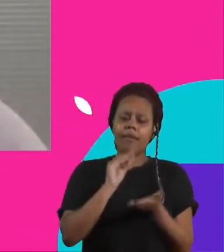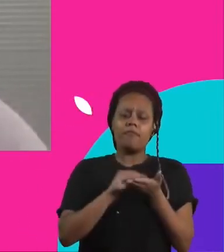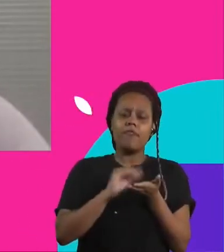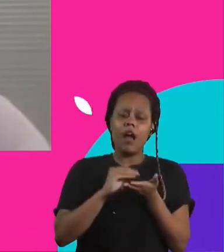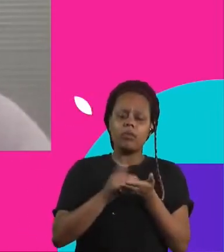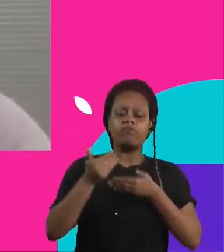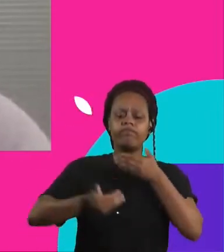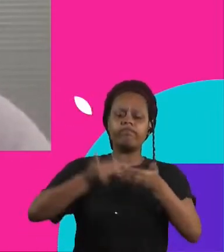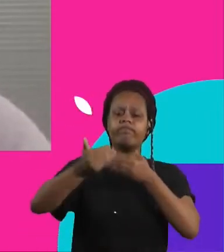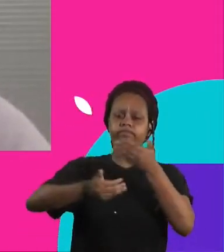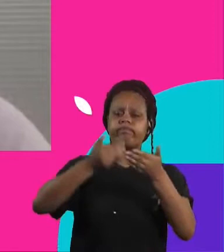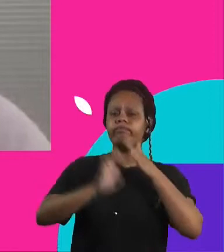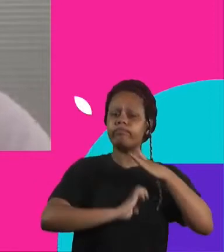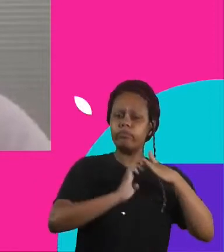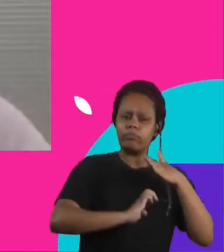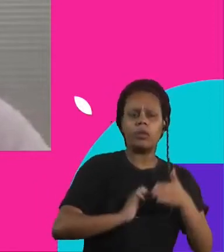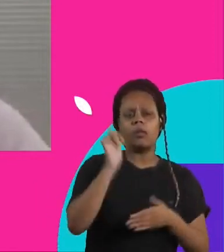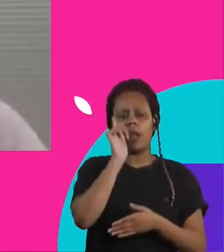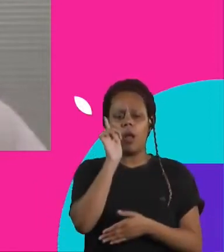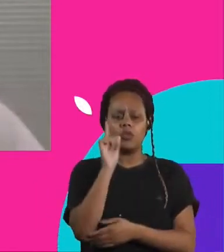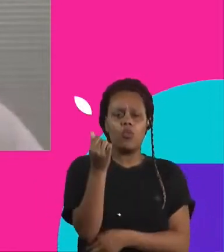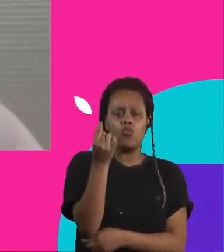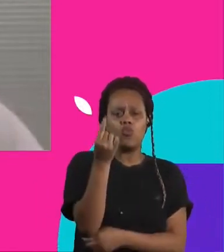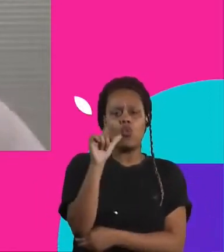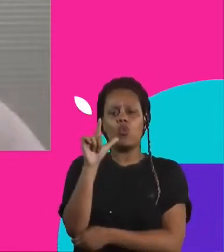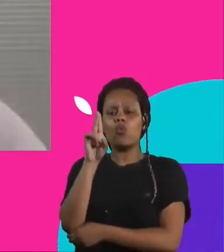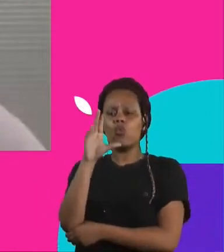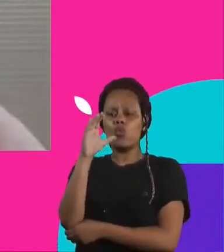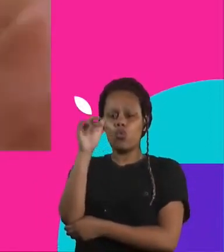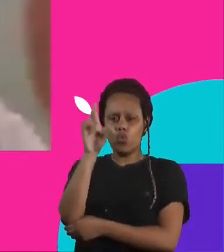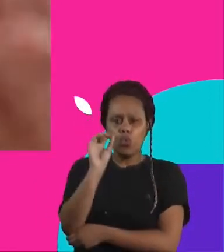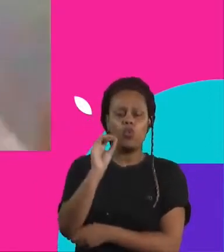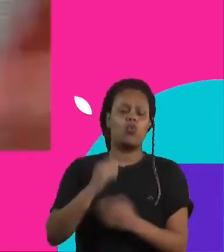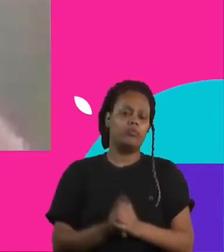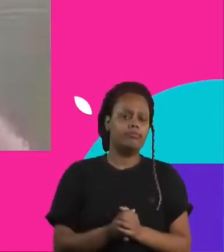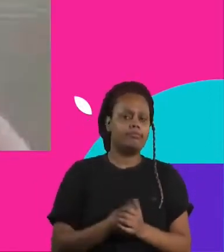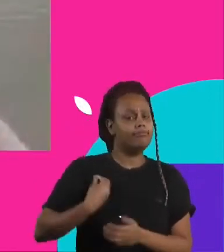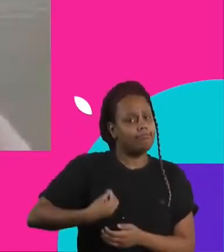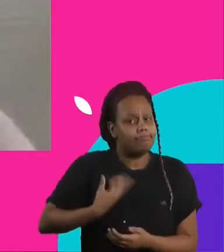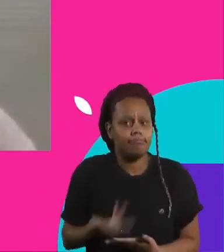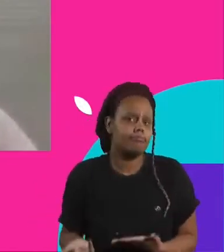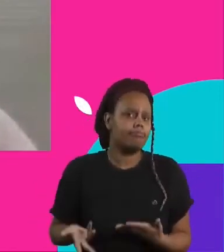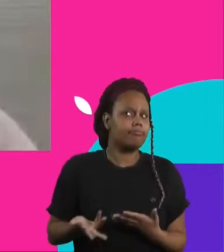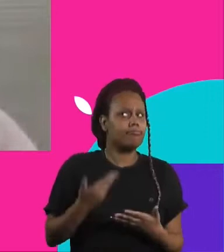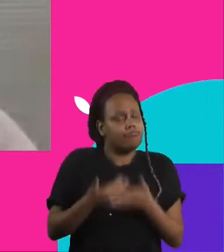econômico obviamente buscam a excelência e a eficiência a qualquer custo, assim, ou praticamente a qualquer custo,